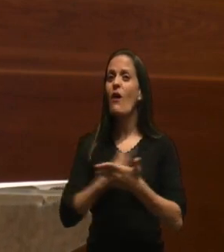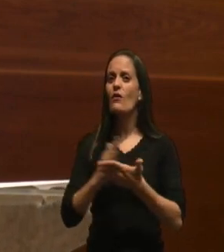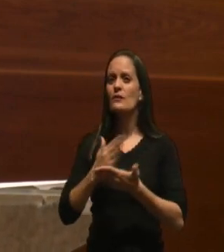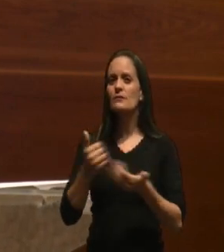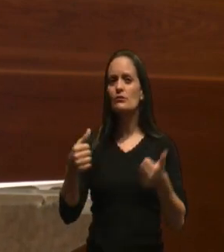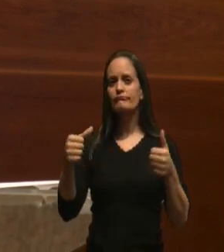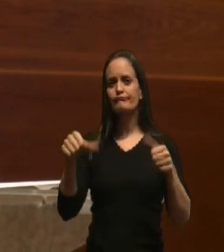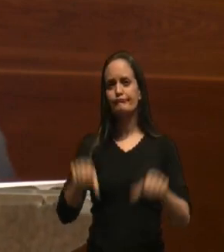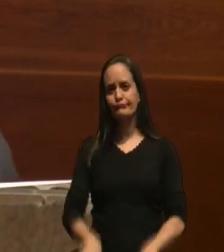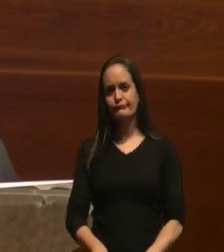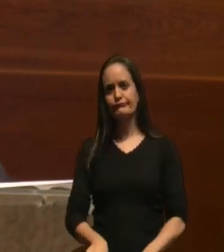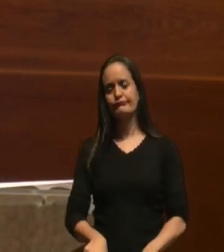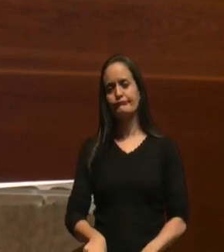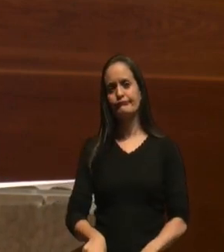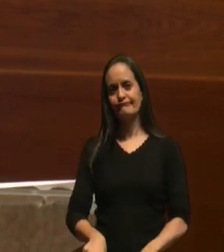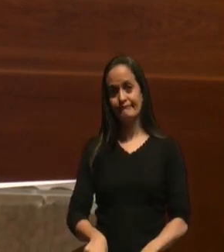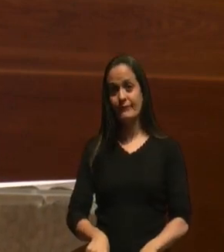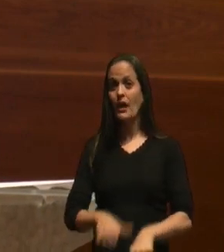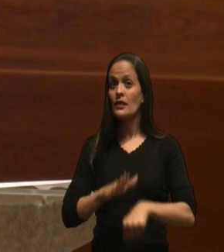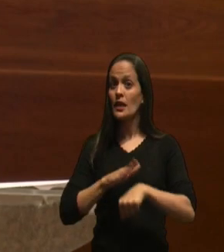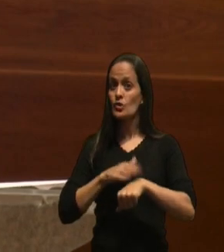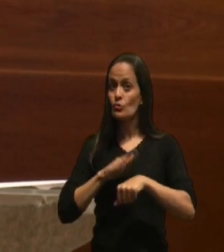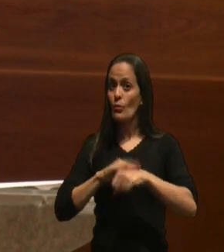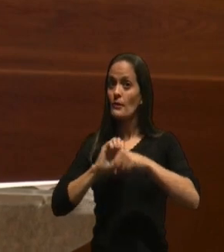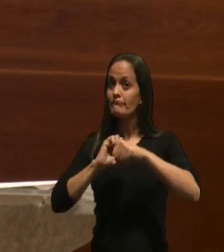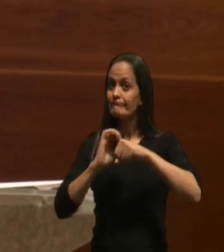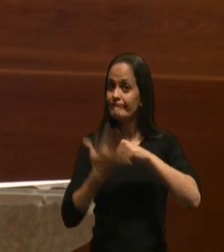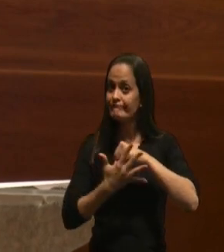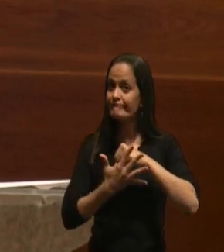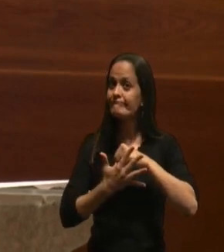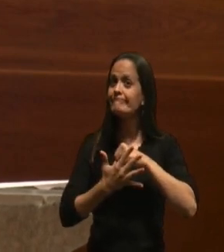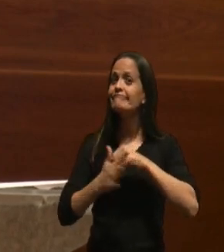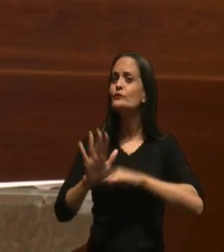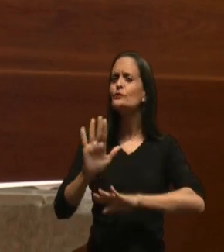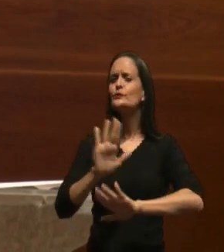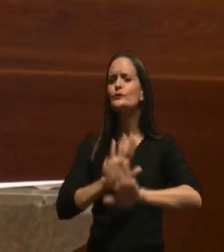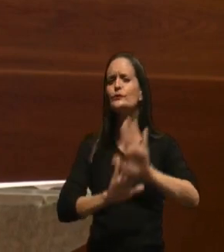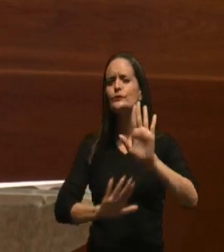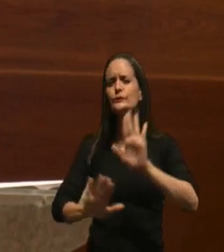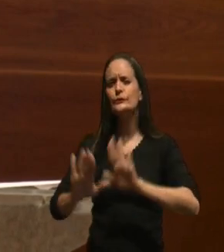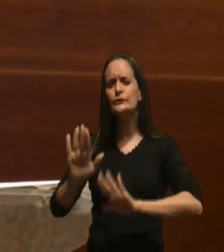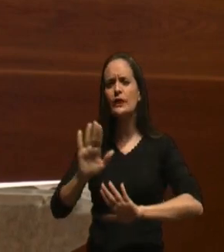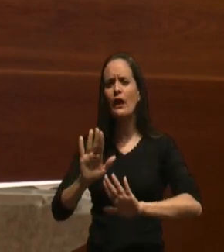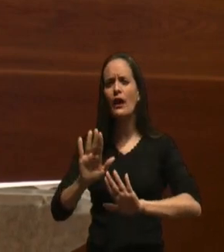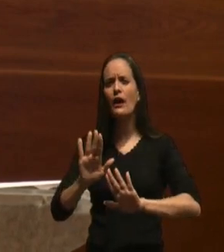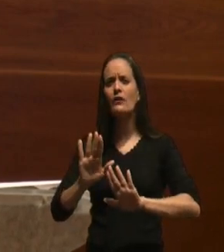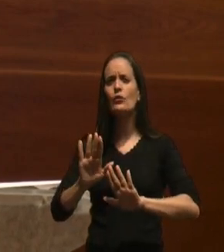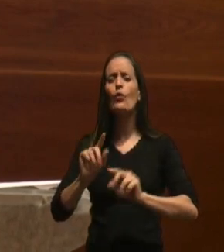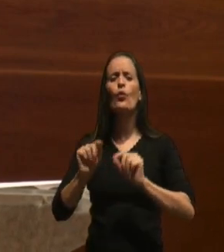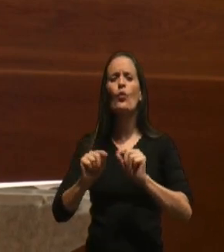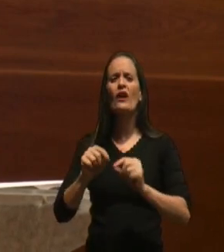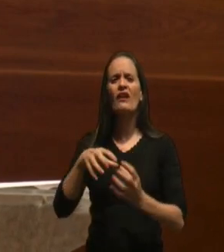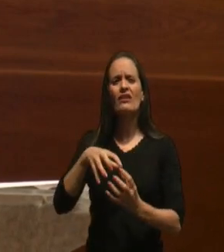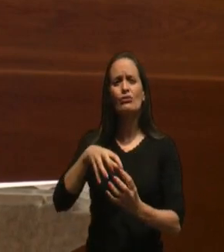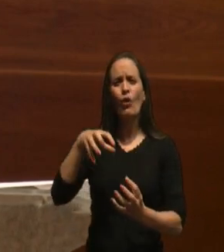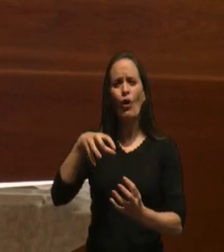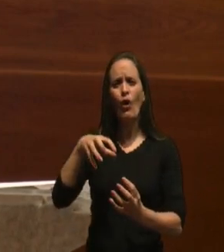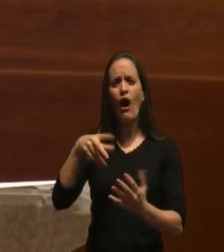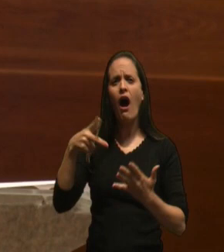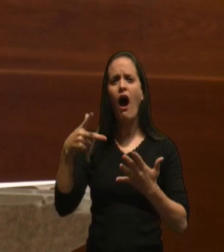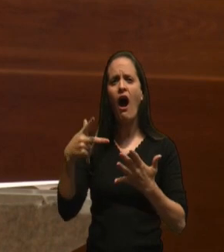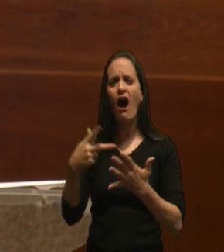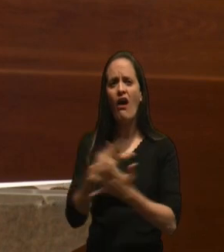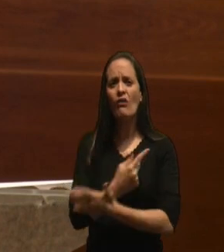nesses tempos de pandemia, tempos de isolamento. Quantos idosos caindo